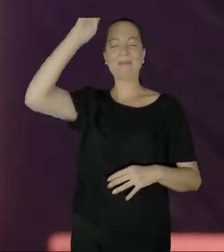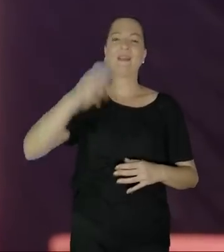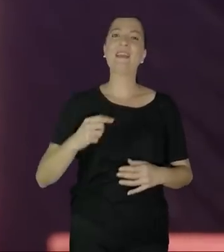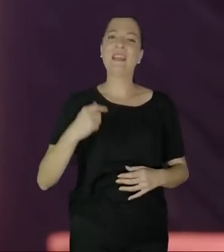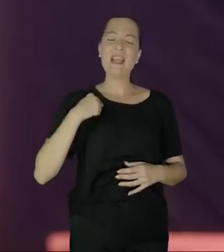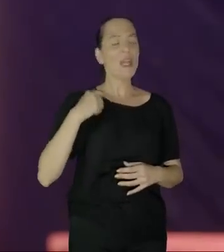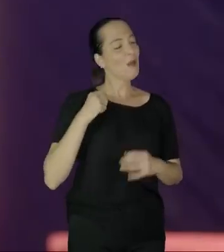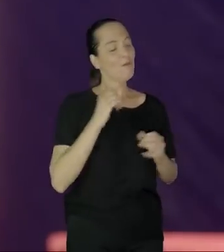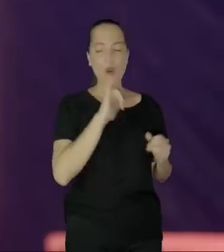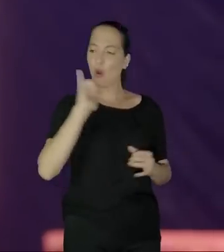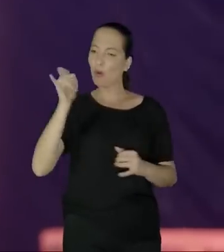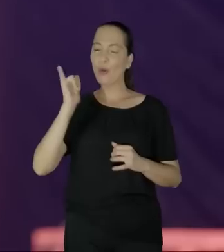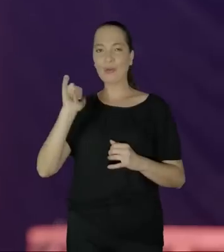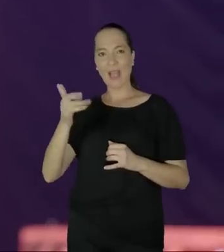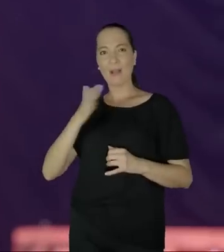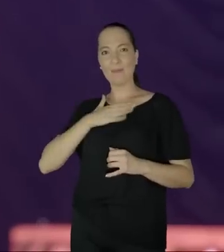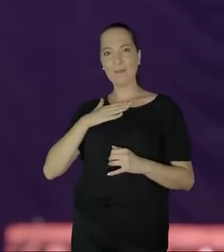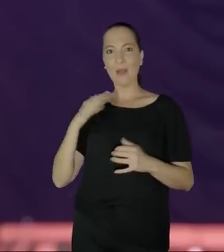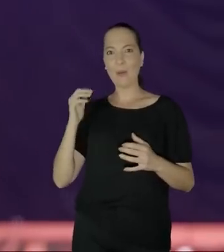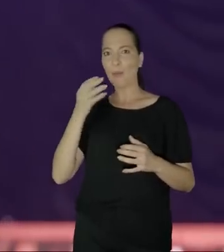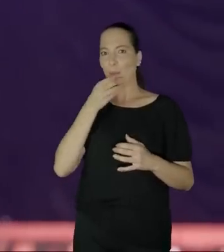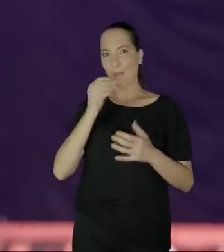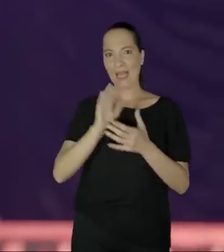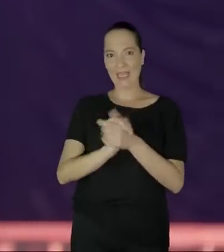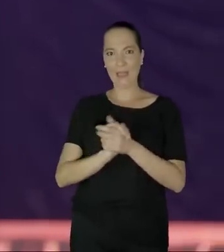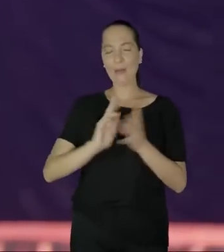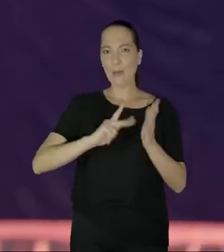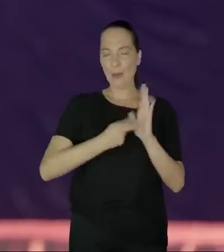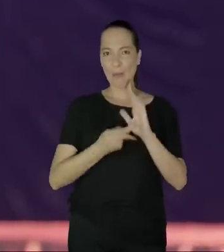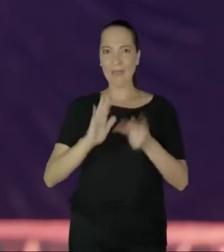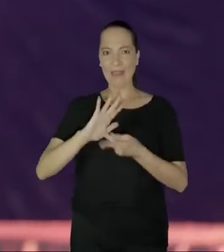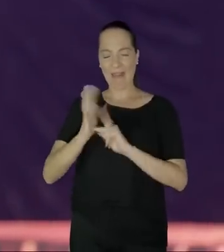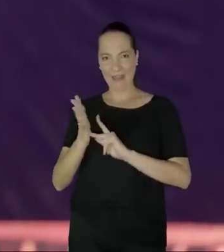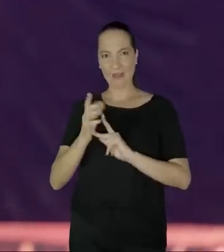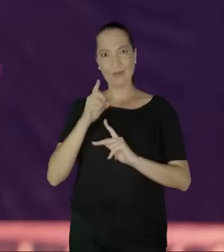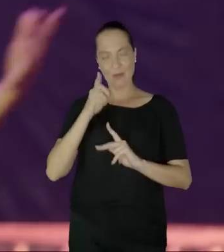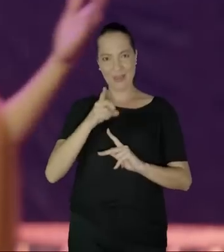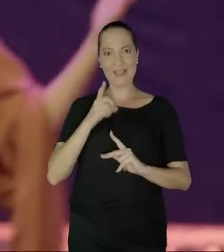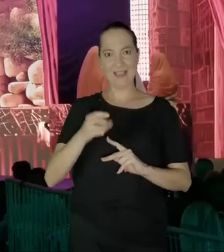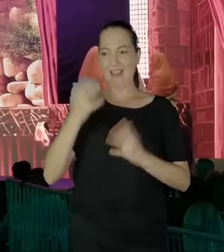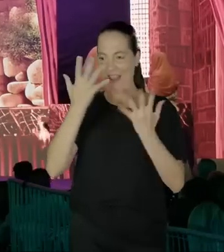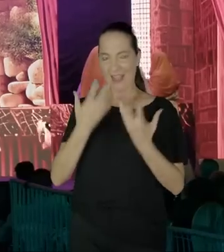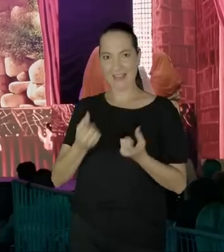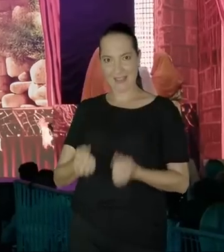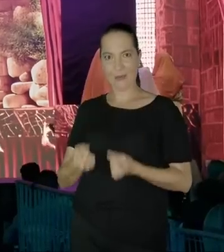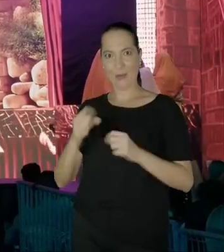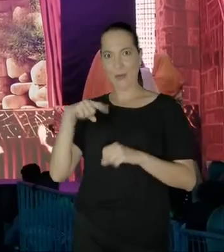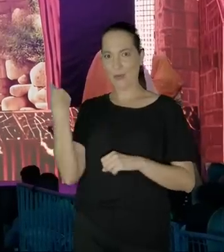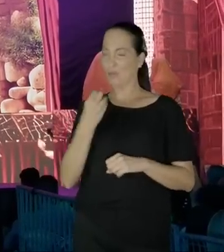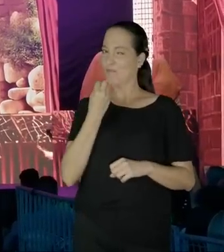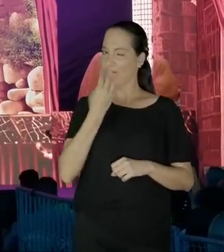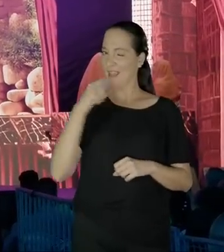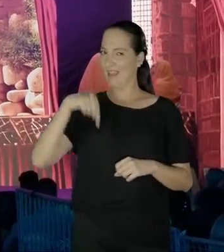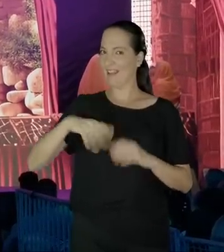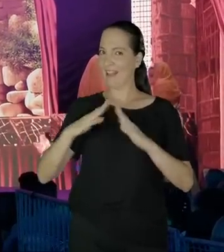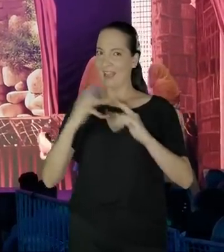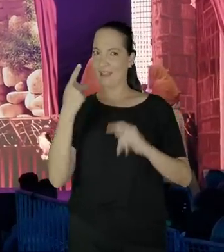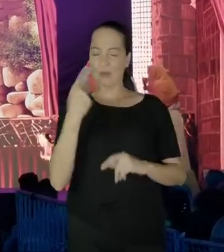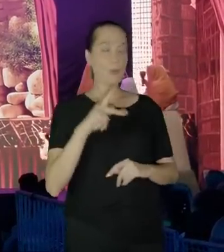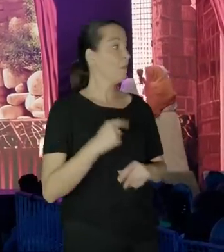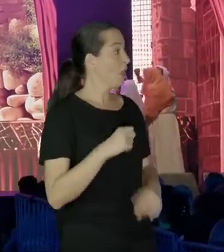marido, o governador Pôncio Pilatos, toda a sua hospitalidade. Tens uma linda casa, rainha